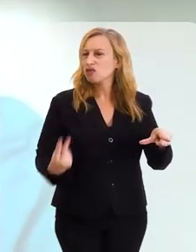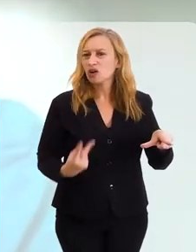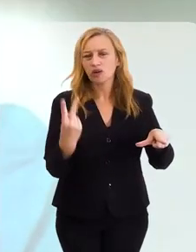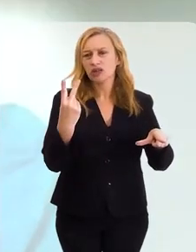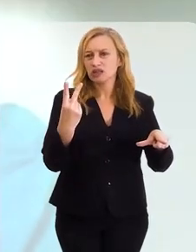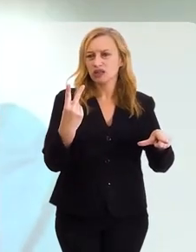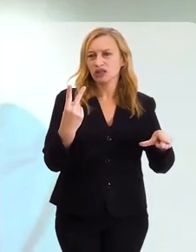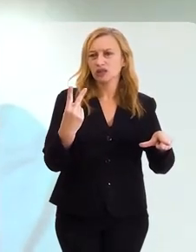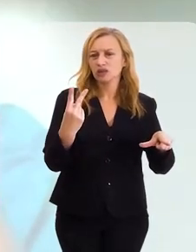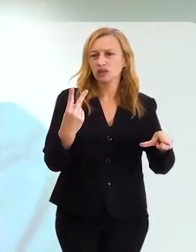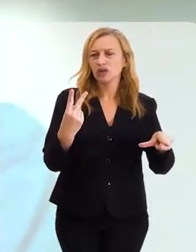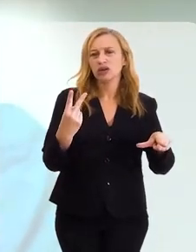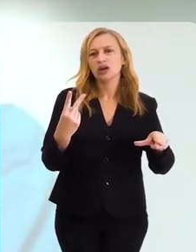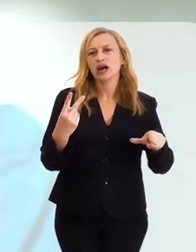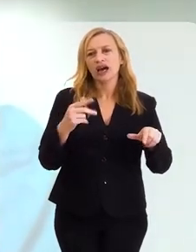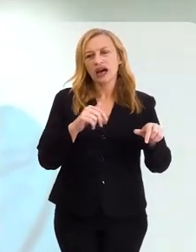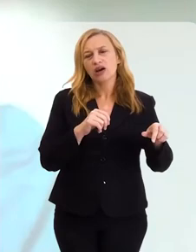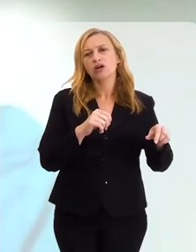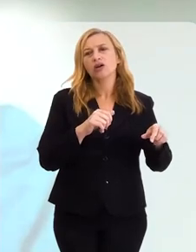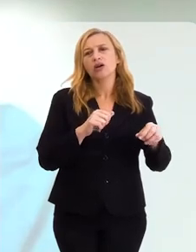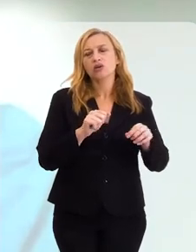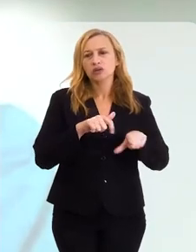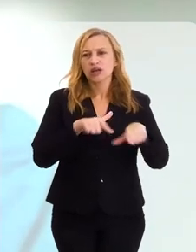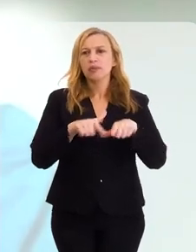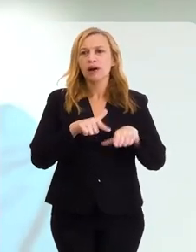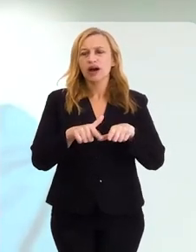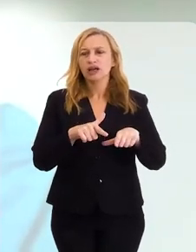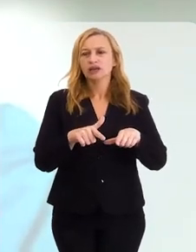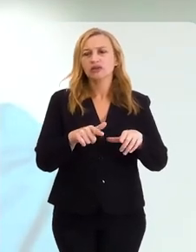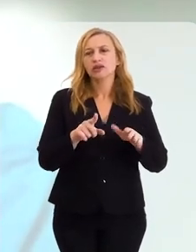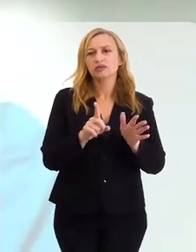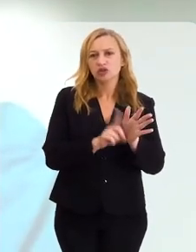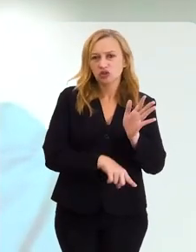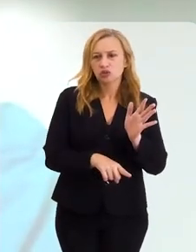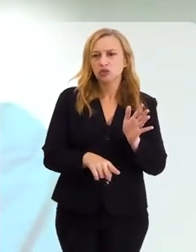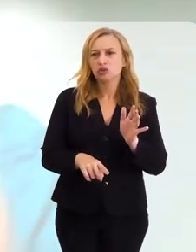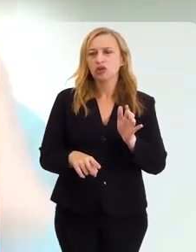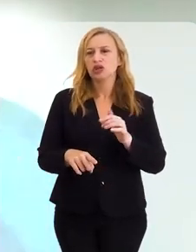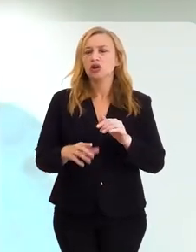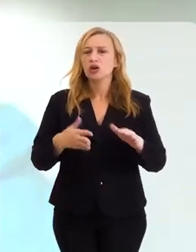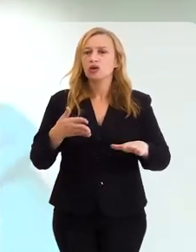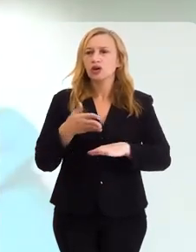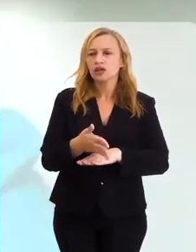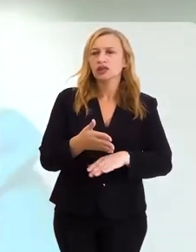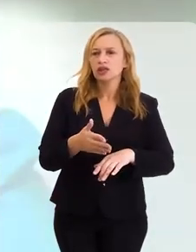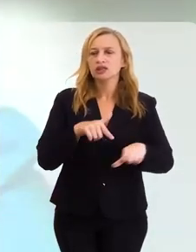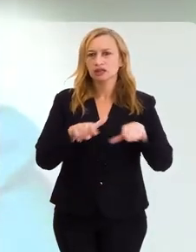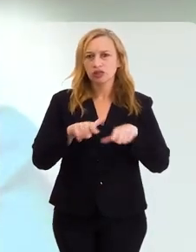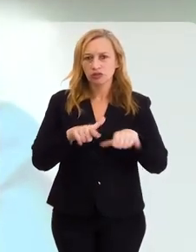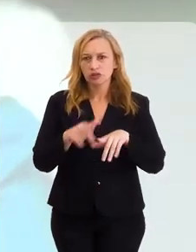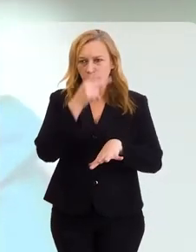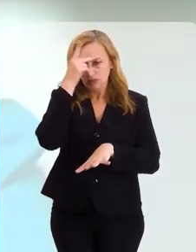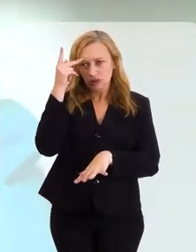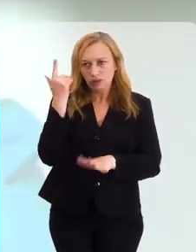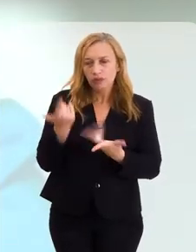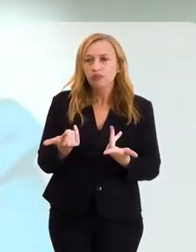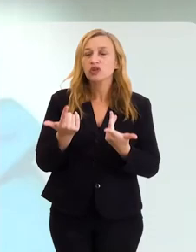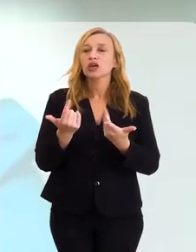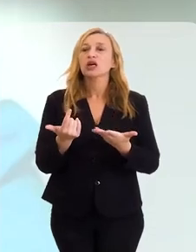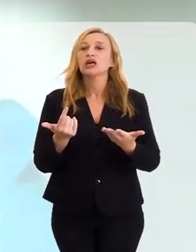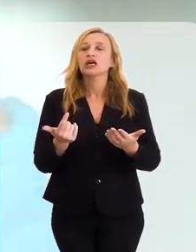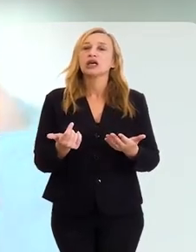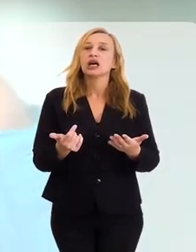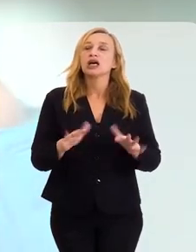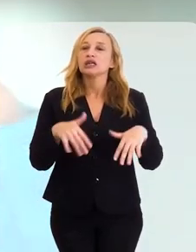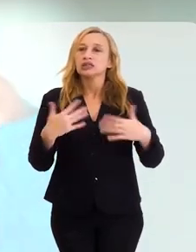eu estou empobrecendo a variedade de tarefas e com isso eu posso diminuir a motivação e engajamento das pessoas. Então, seria